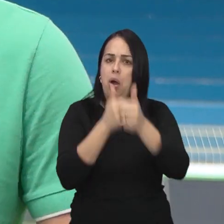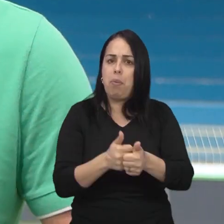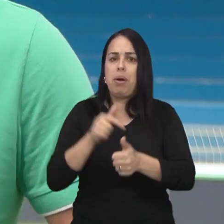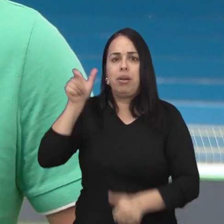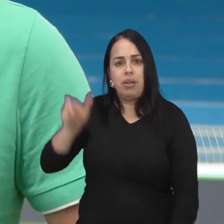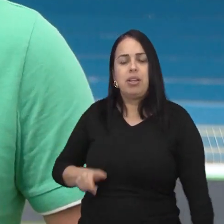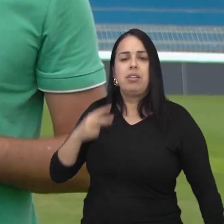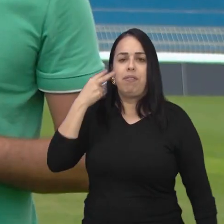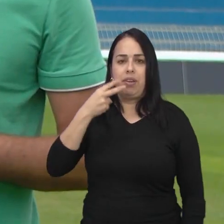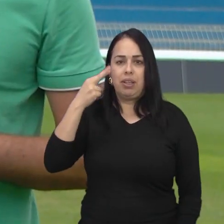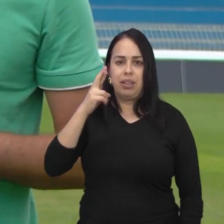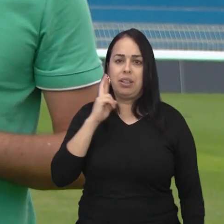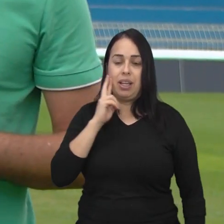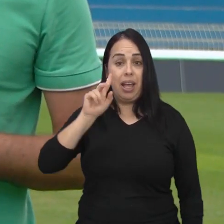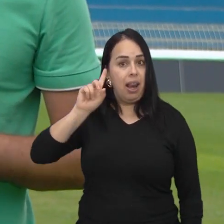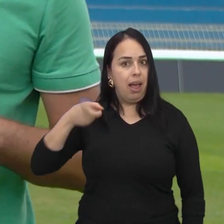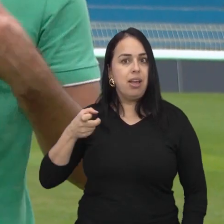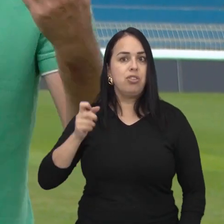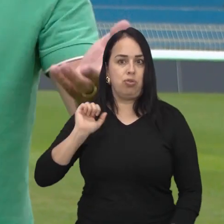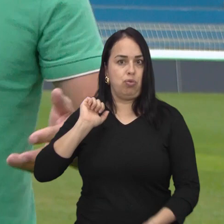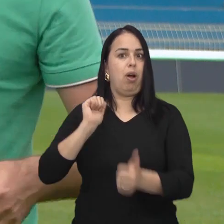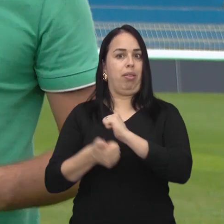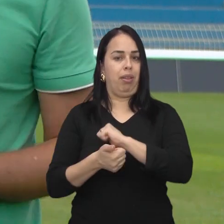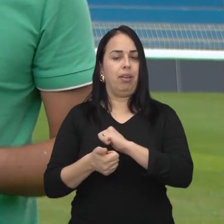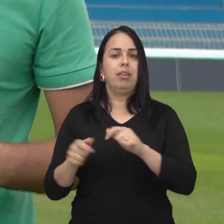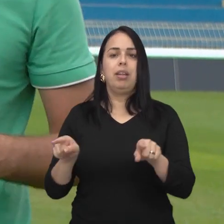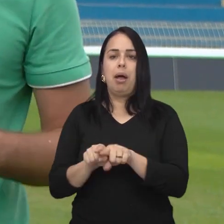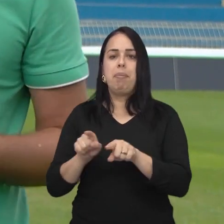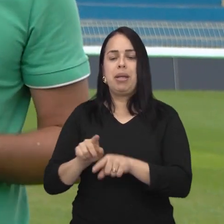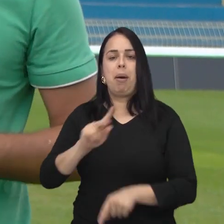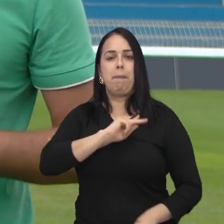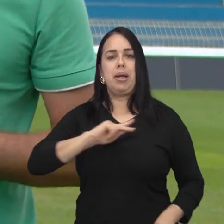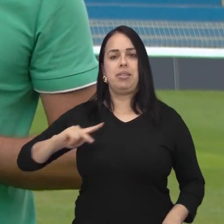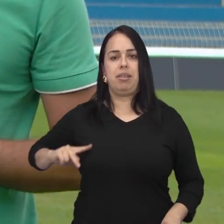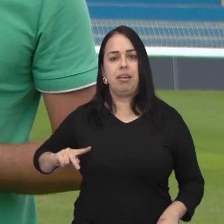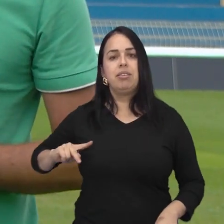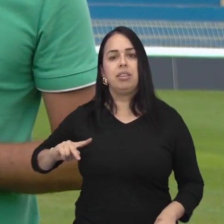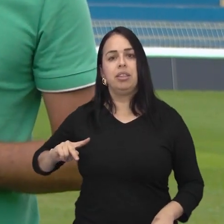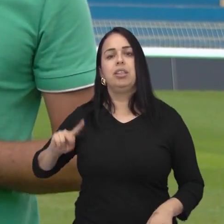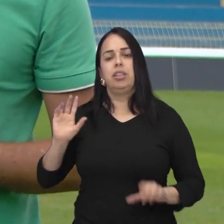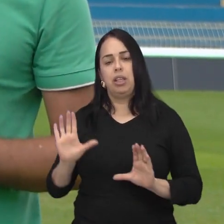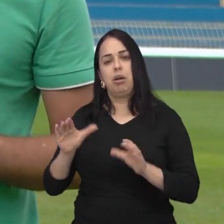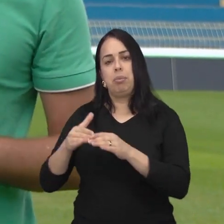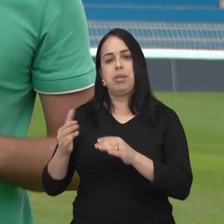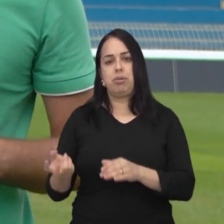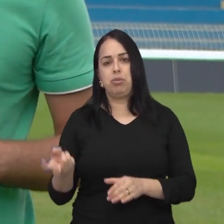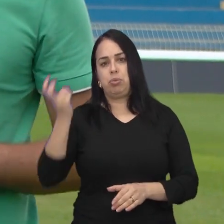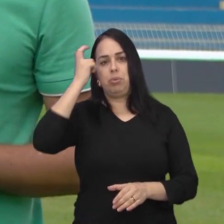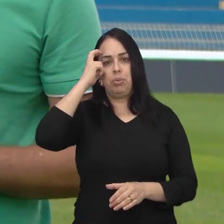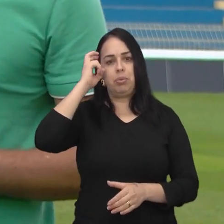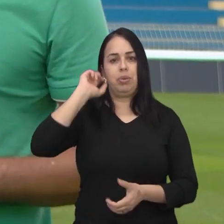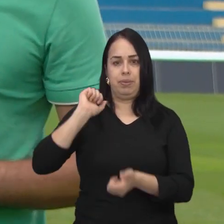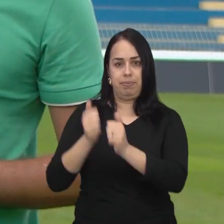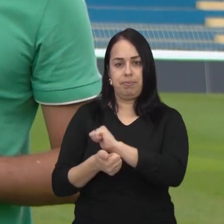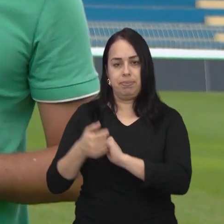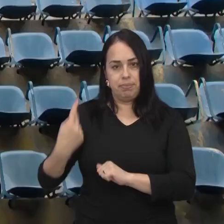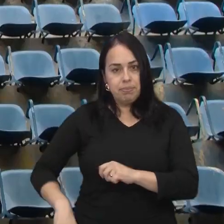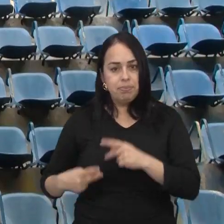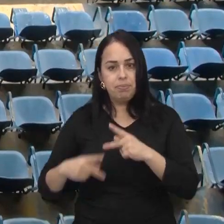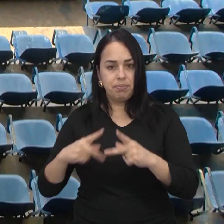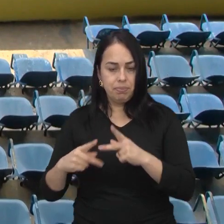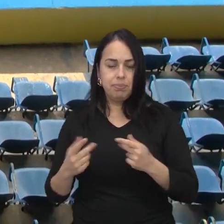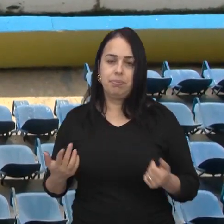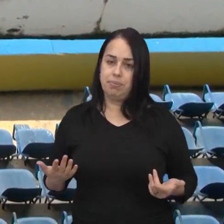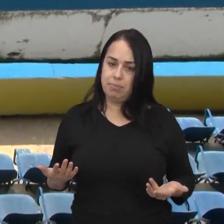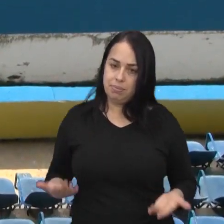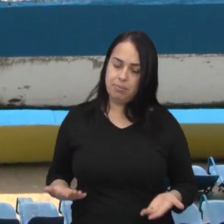Renato Santiago, que além de ex-jogador de futebol, é o atual presidente da Comissão de Cultura e Esportes da Câmara.